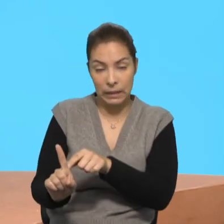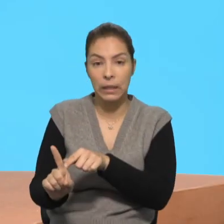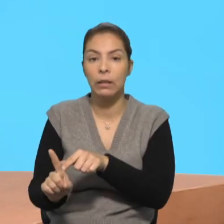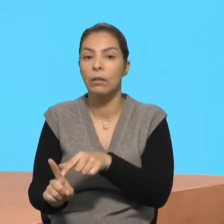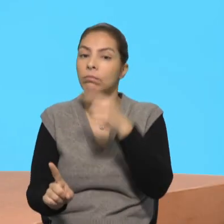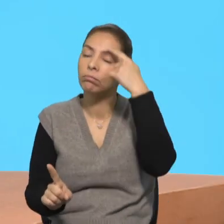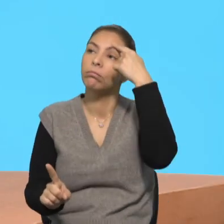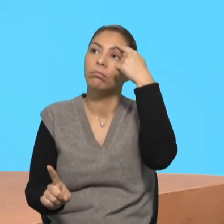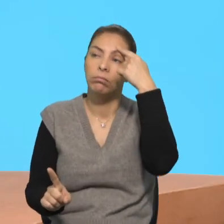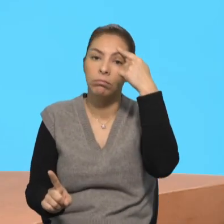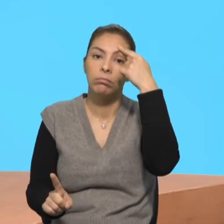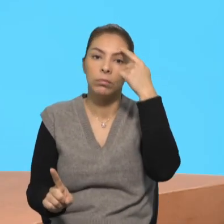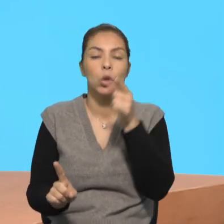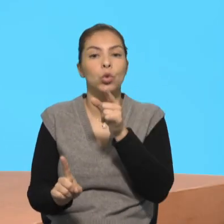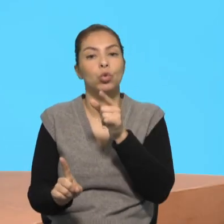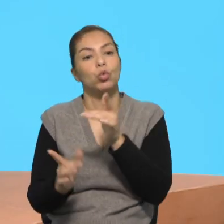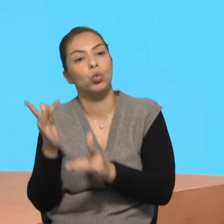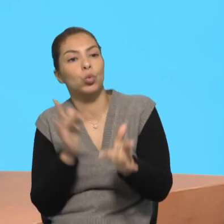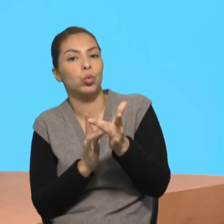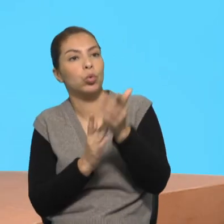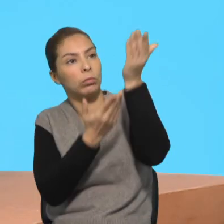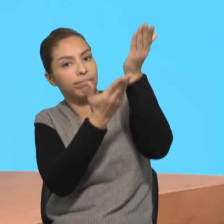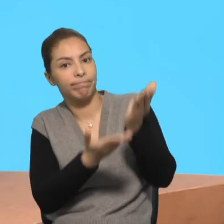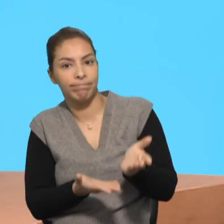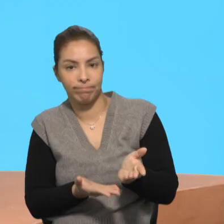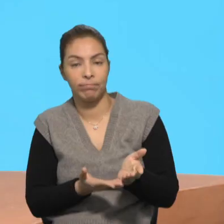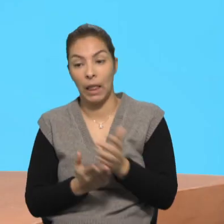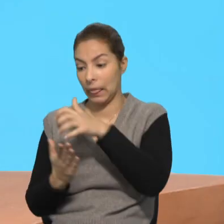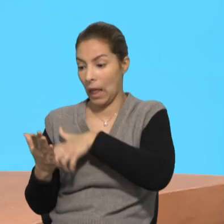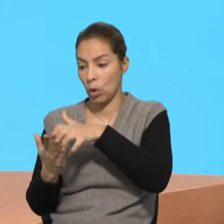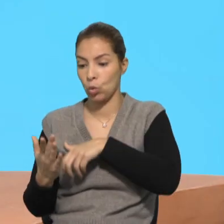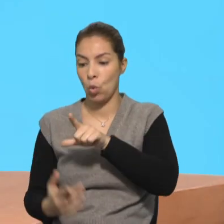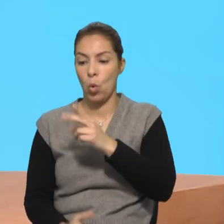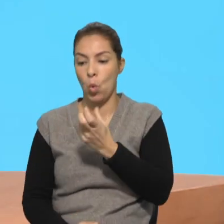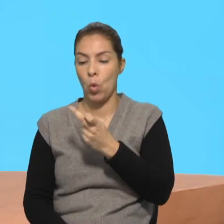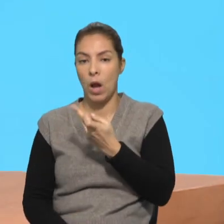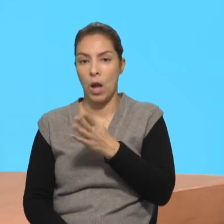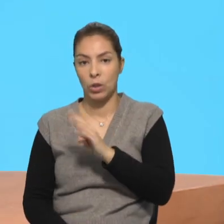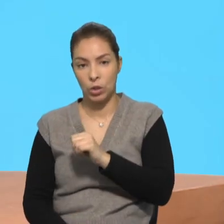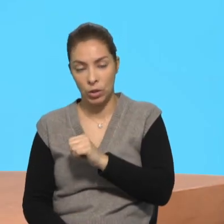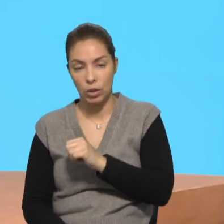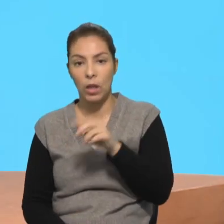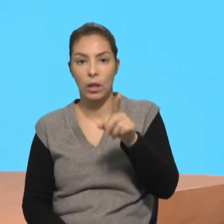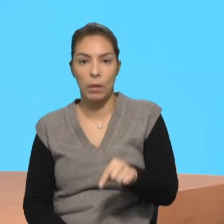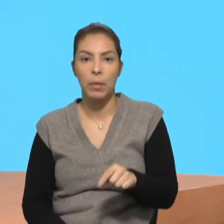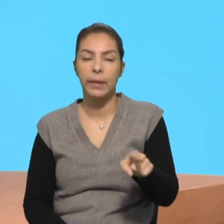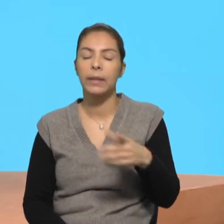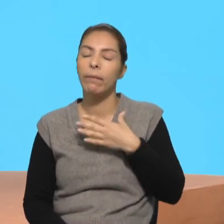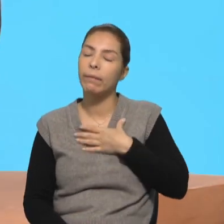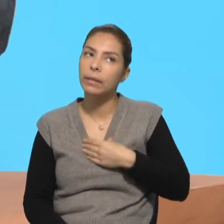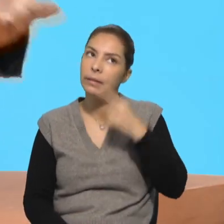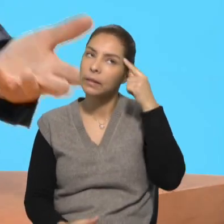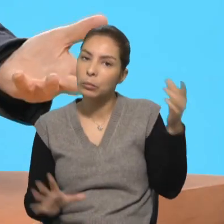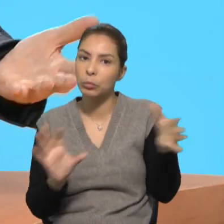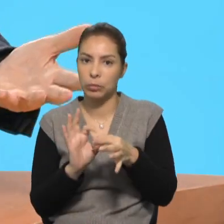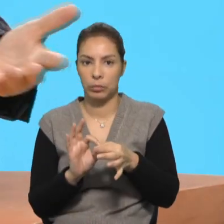Jesus configura-se, segundo o texto de Lucas, como dos outros, também a entrar nesse movimento. Claro, nesse espírito